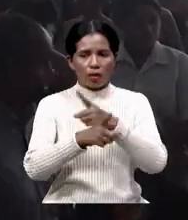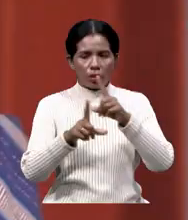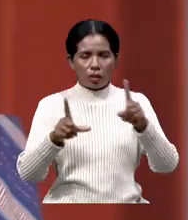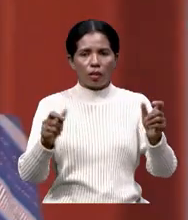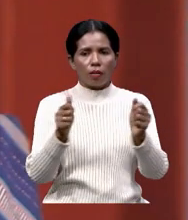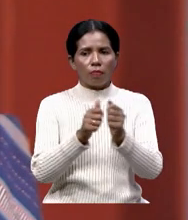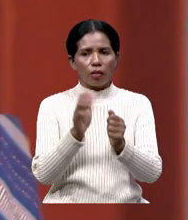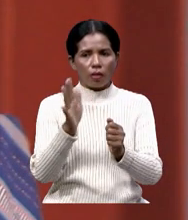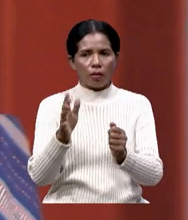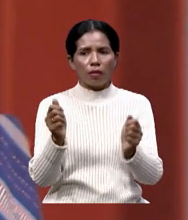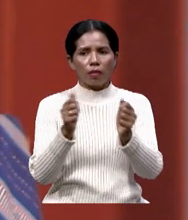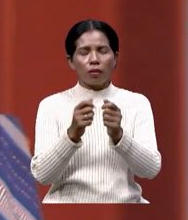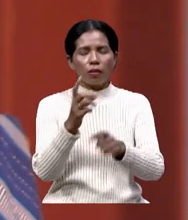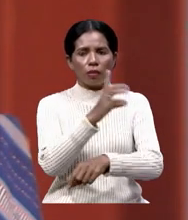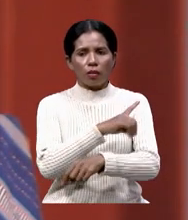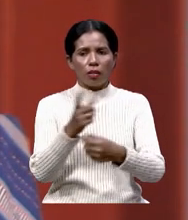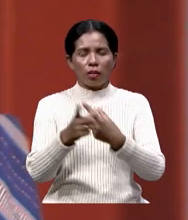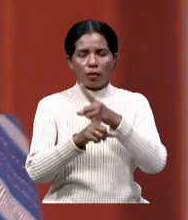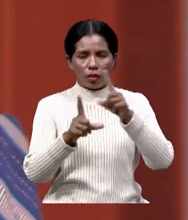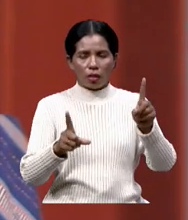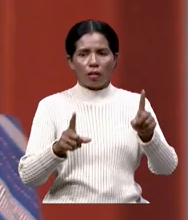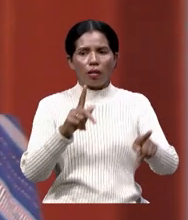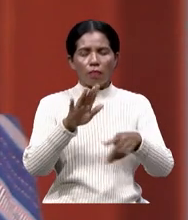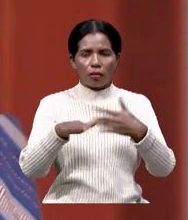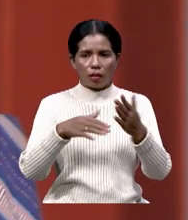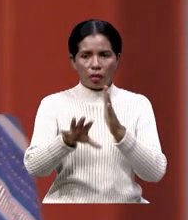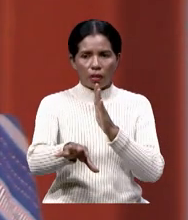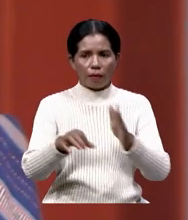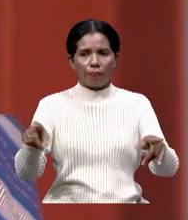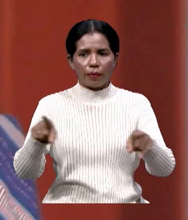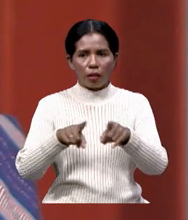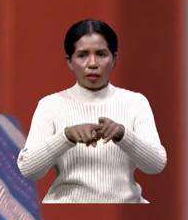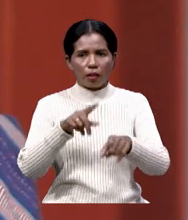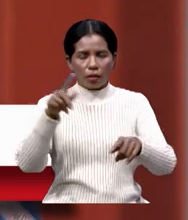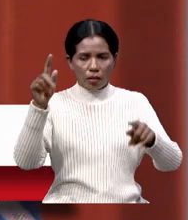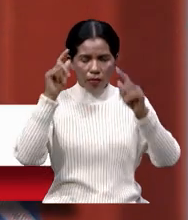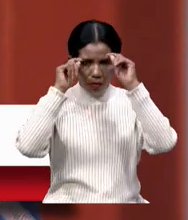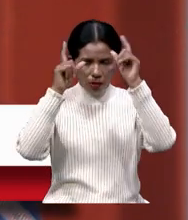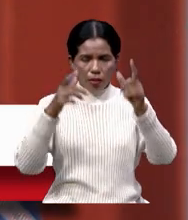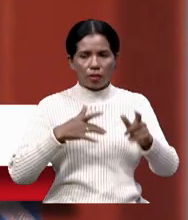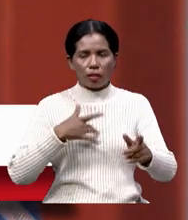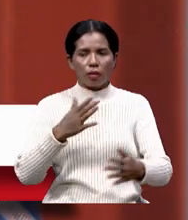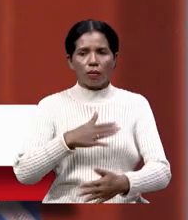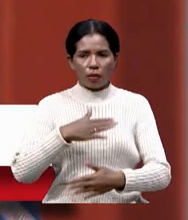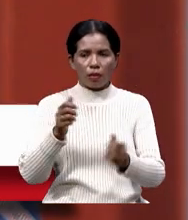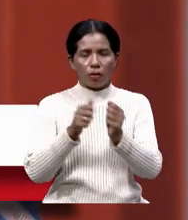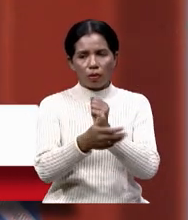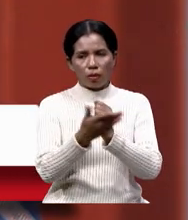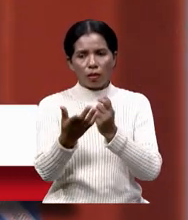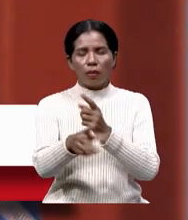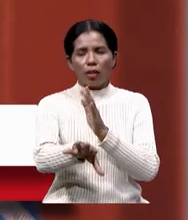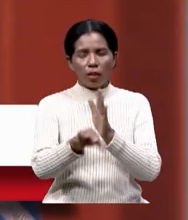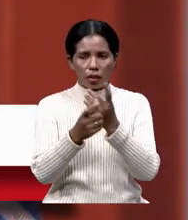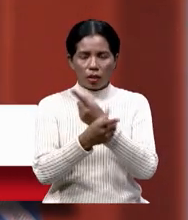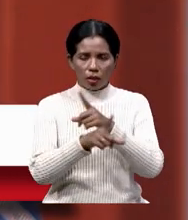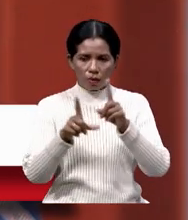Uni lorong ko liberdade na bema sira hetan anesan timor oma ko boli ko mita bo sira ben hetan liberdade na